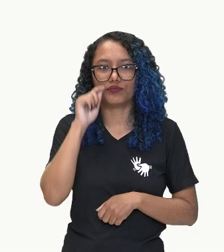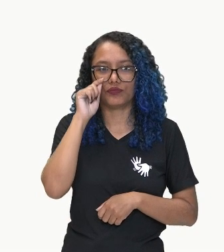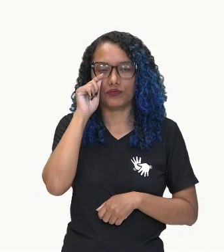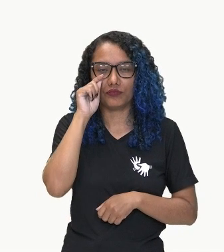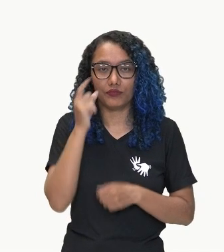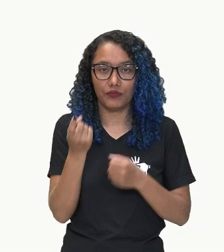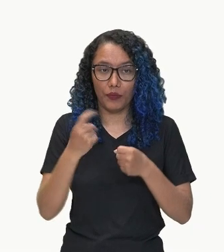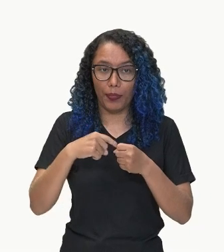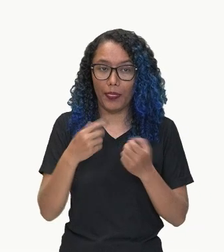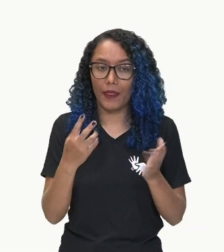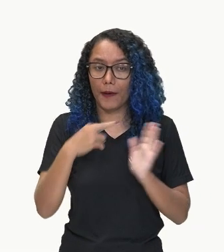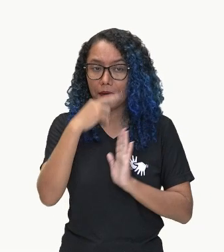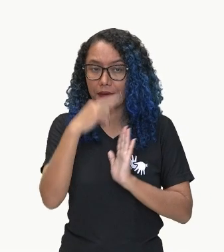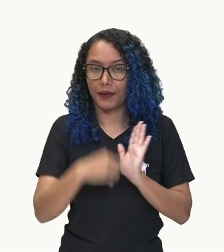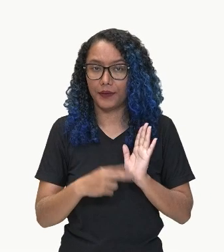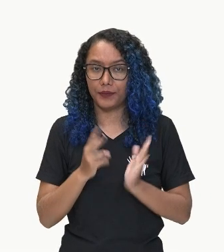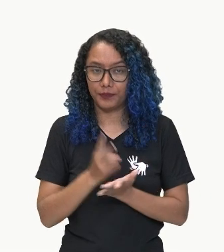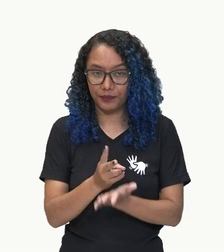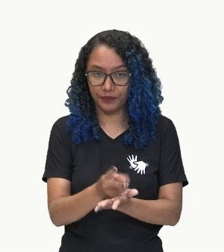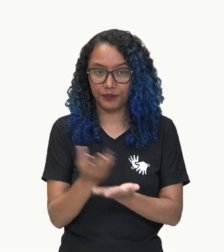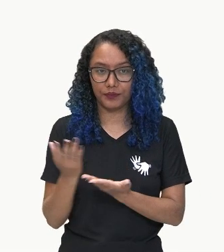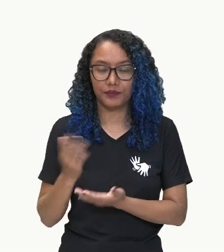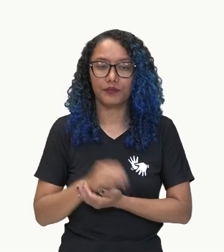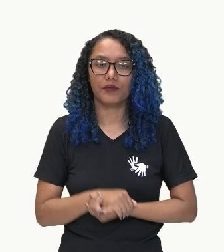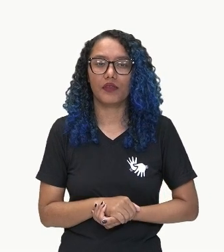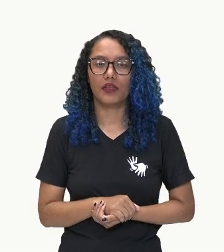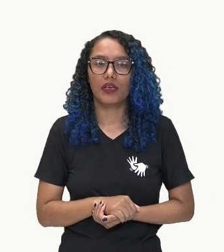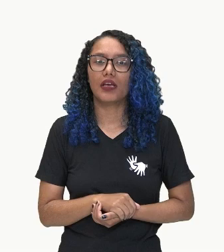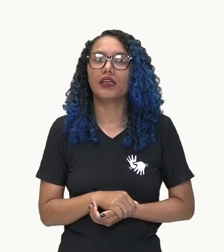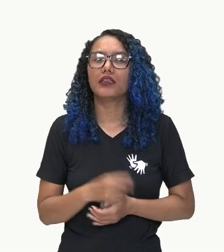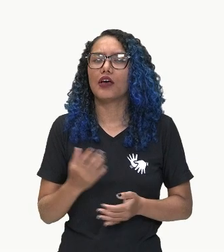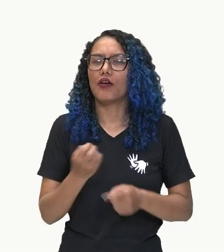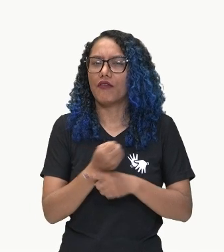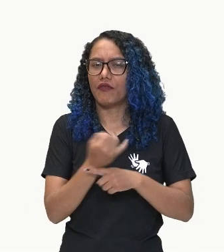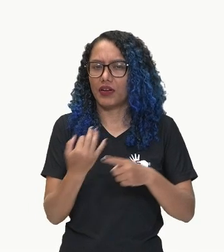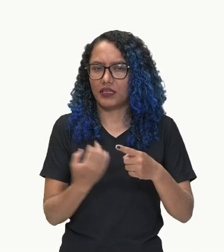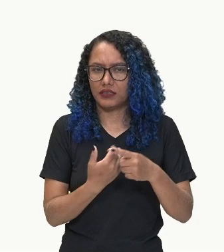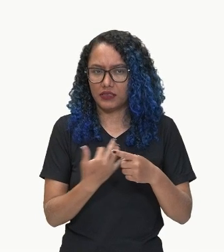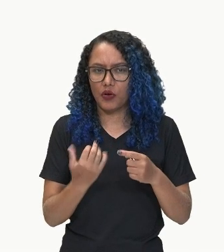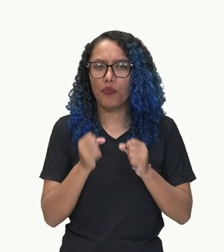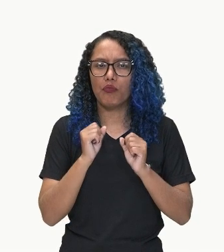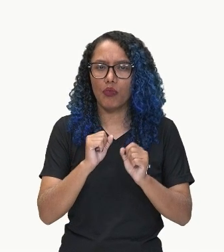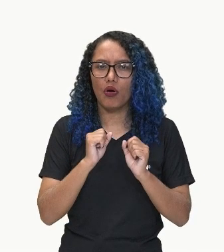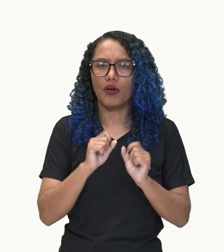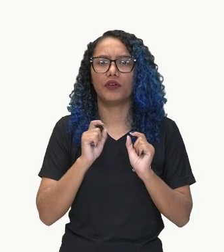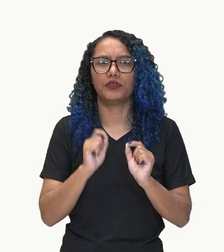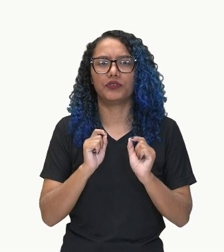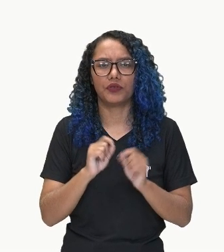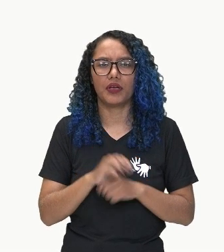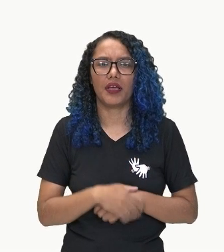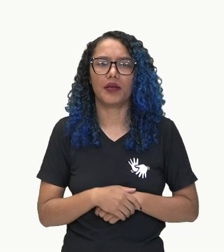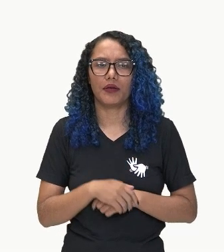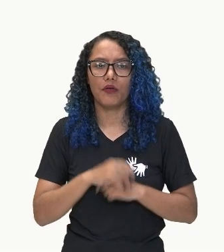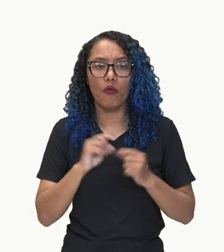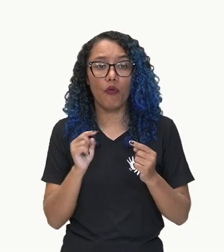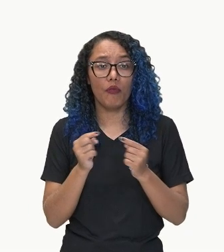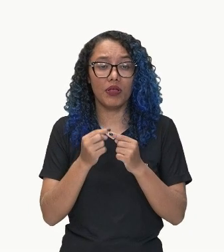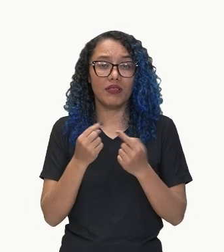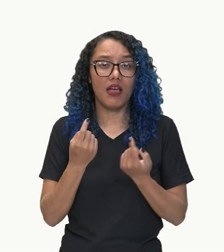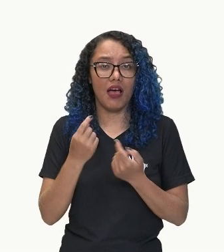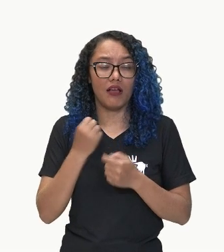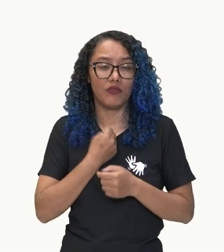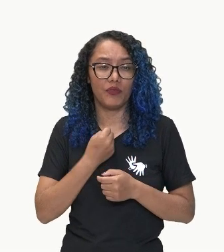para a nossa leitura, toda fração pode ser escrita por um número decimal. Para transformar